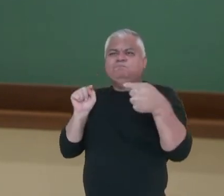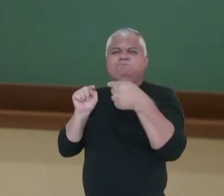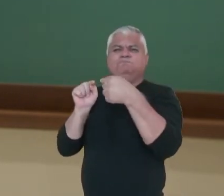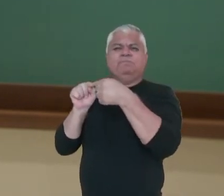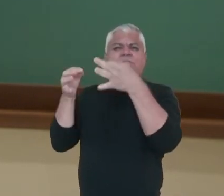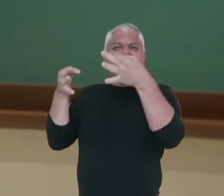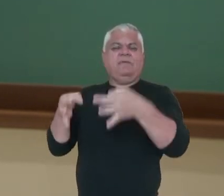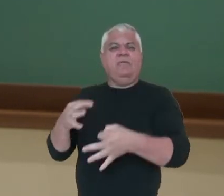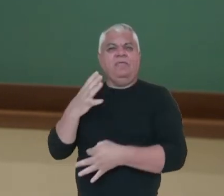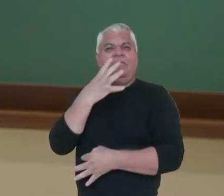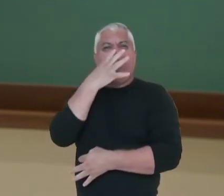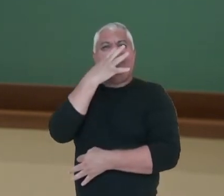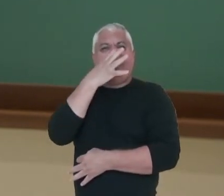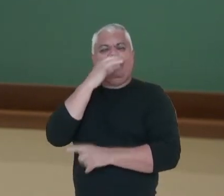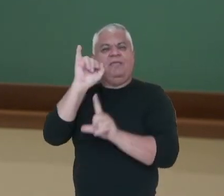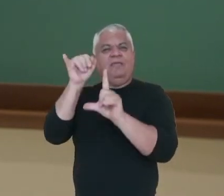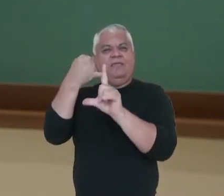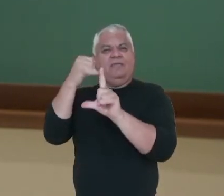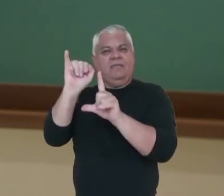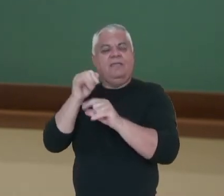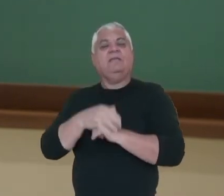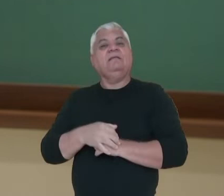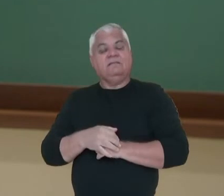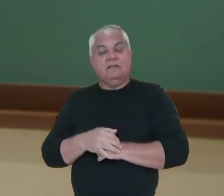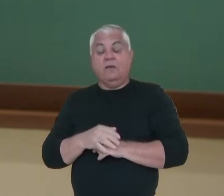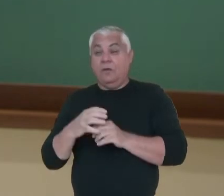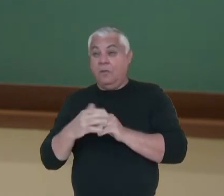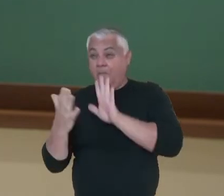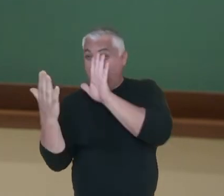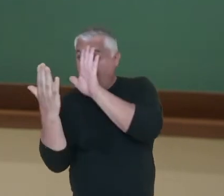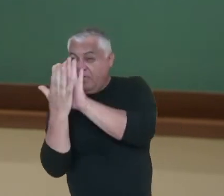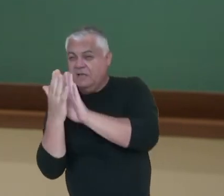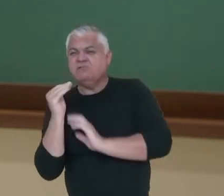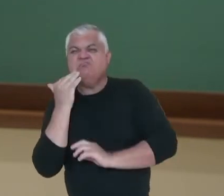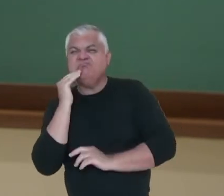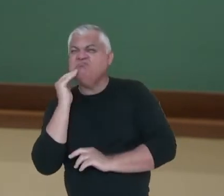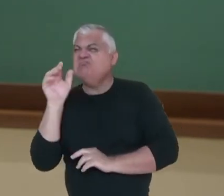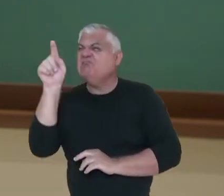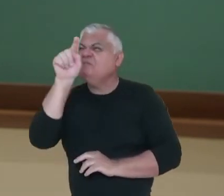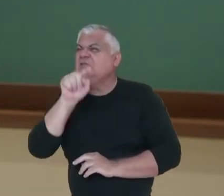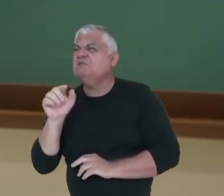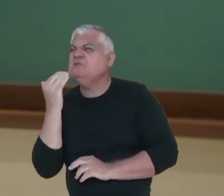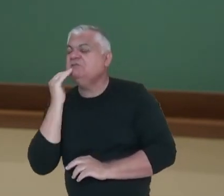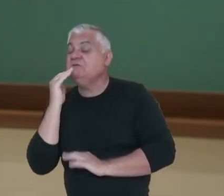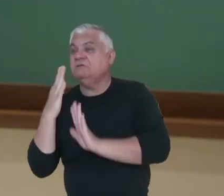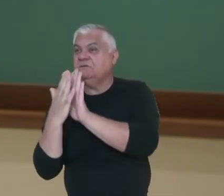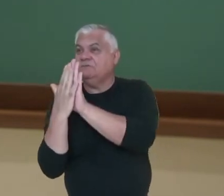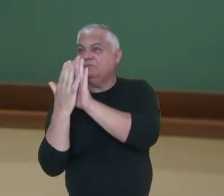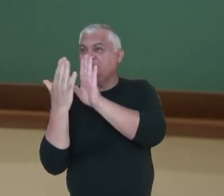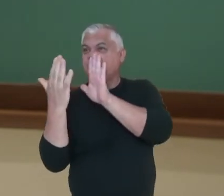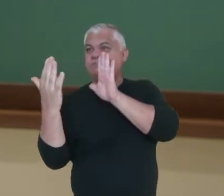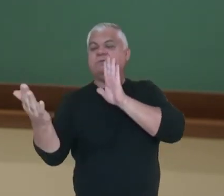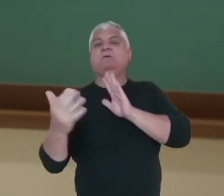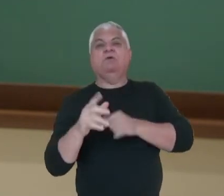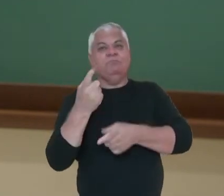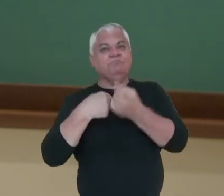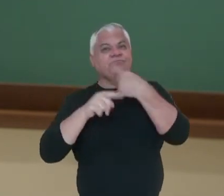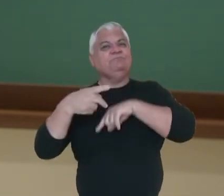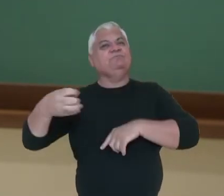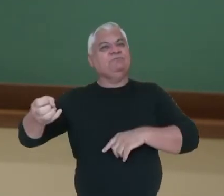consegue do impressionismo. Por isso que uma pintura de perto é um borrão e de longe é uma coisa nítida, quase fotográfica. Isso eles conseguiram fazer, que foi uma grande